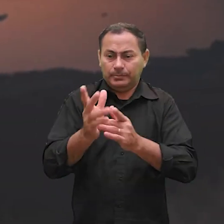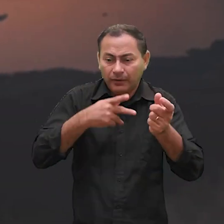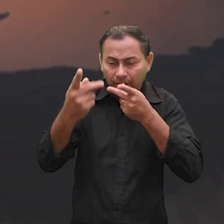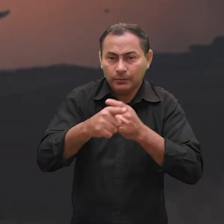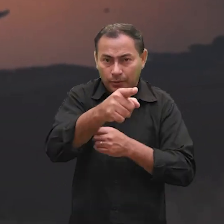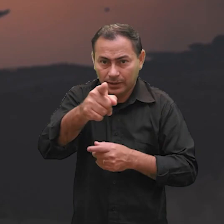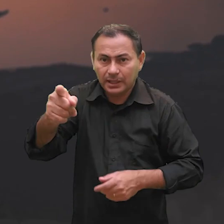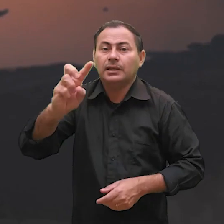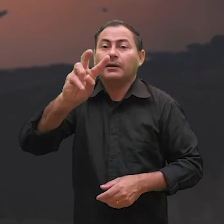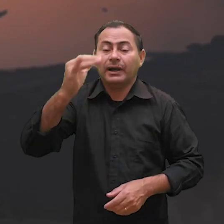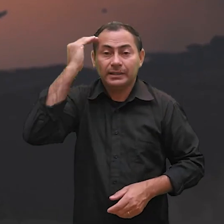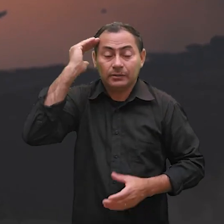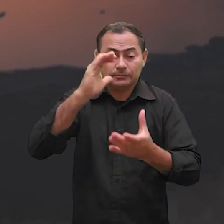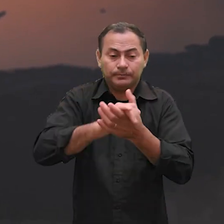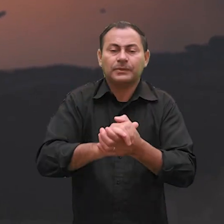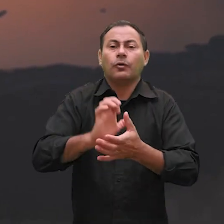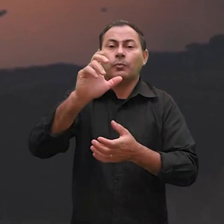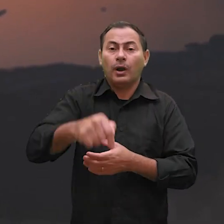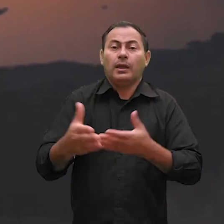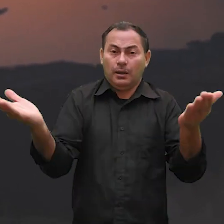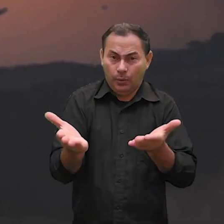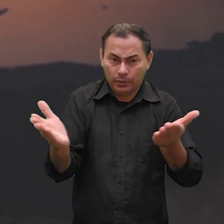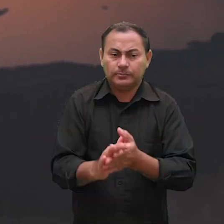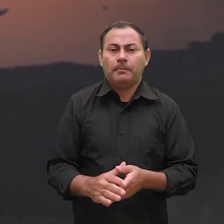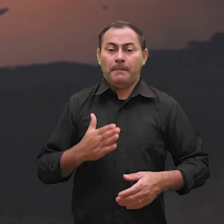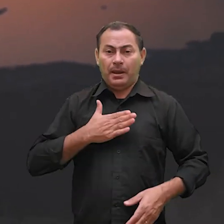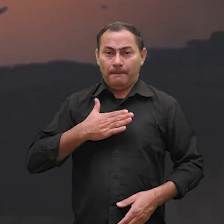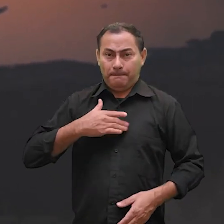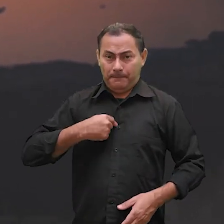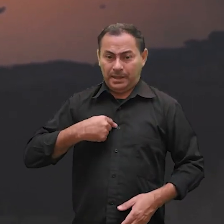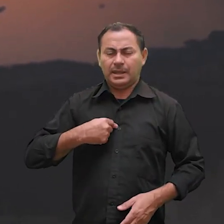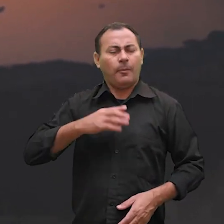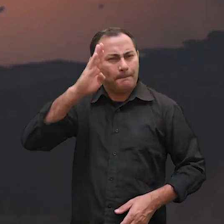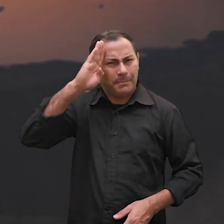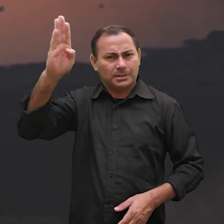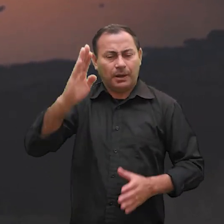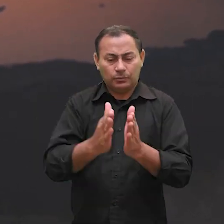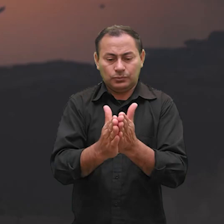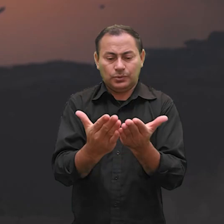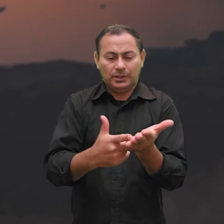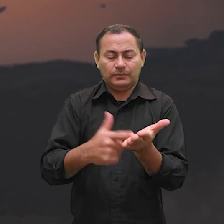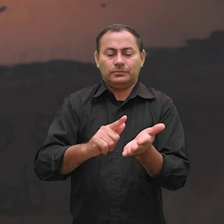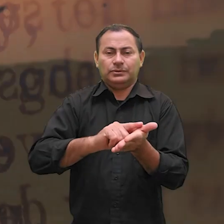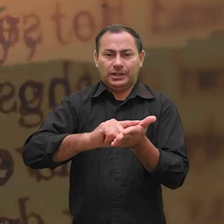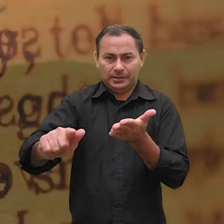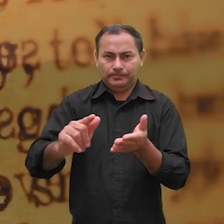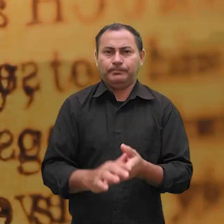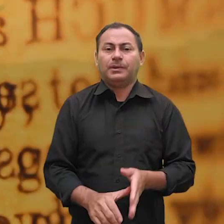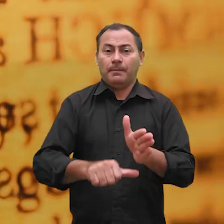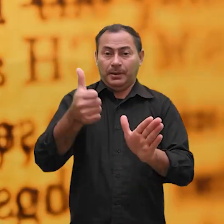disse Jesus, e vocês vão entender o casamento como ele é. Para mim, essa é a chave do livro de